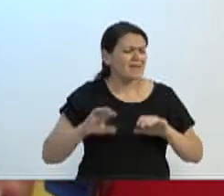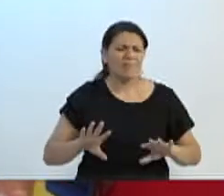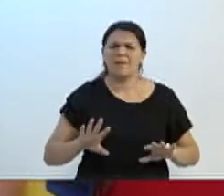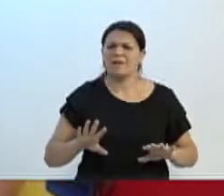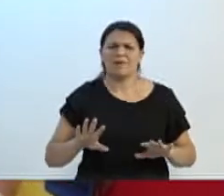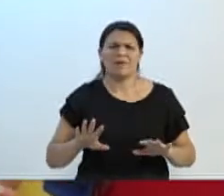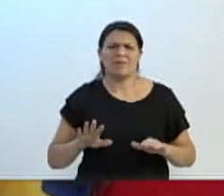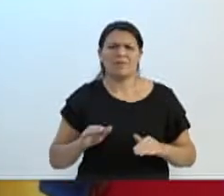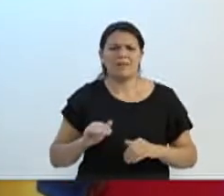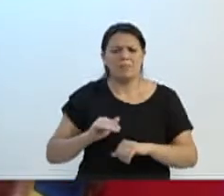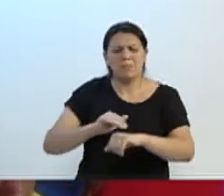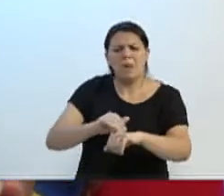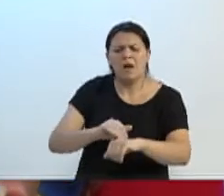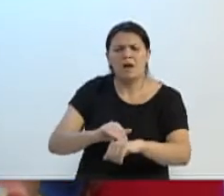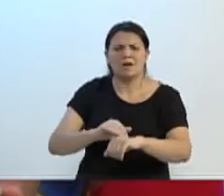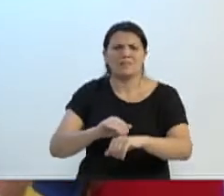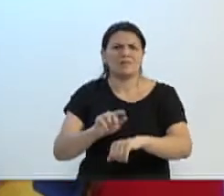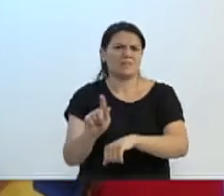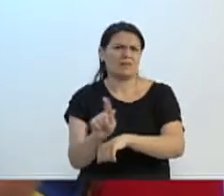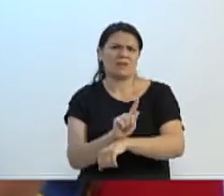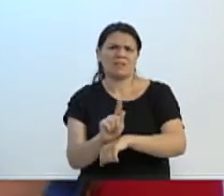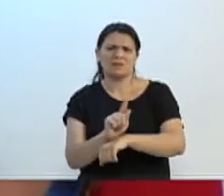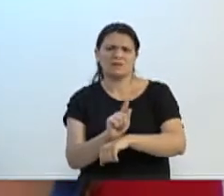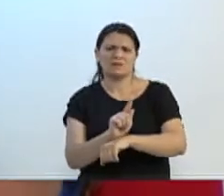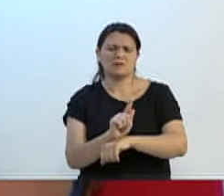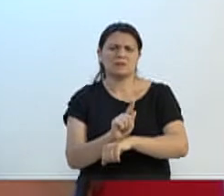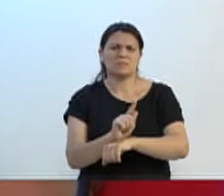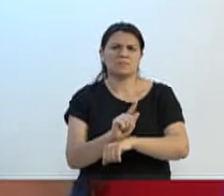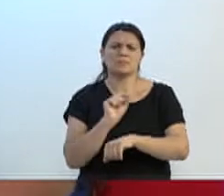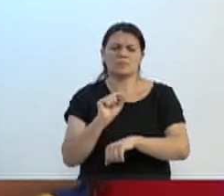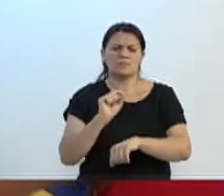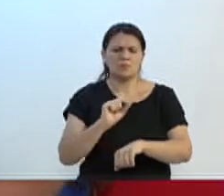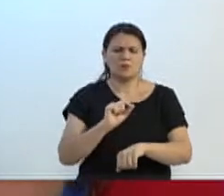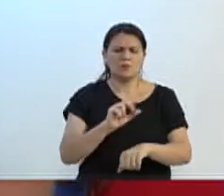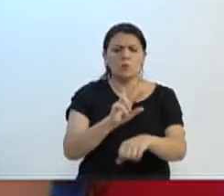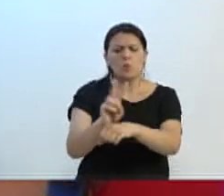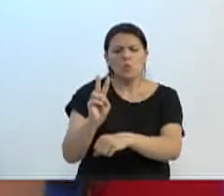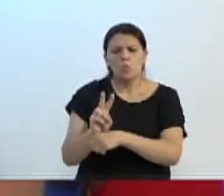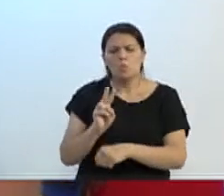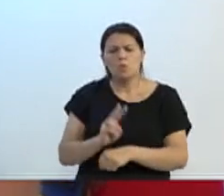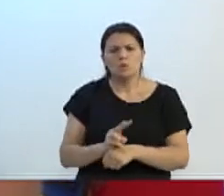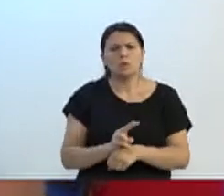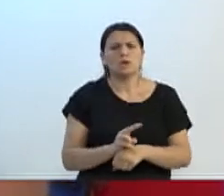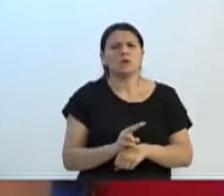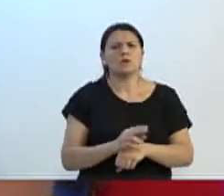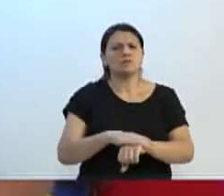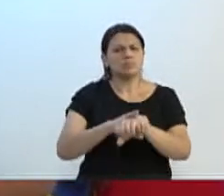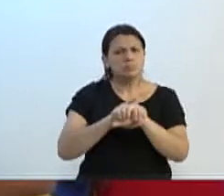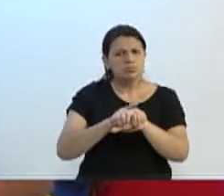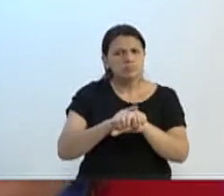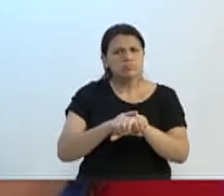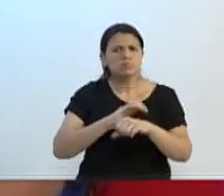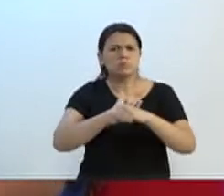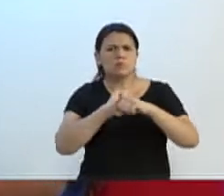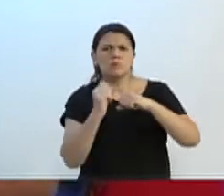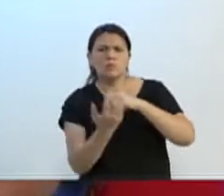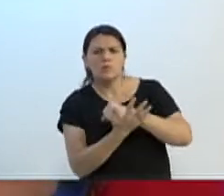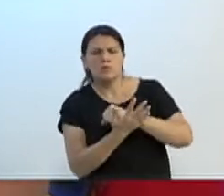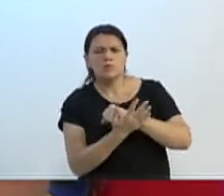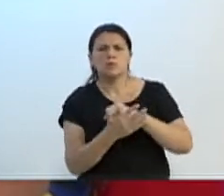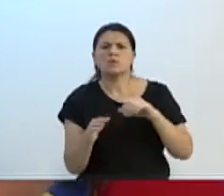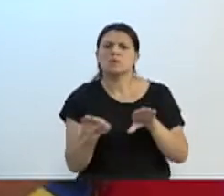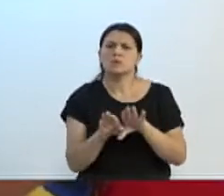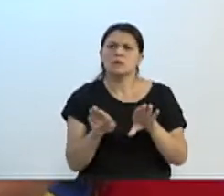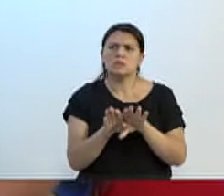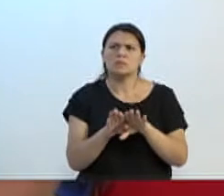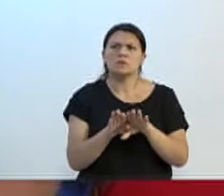interferir na gestão, tanto da proteção, do contingenciamento da Covid, na garantia da